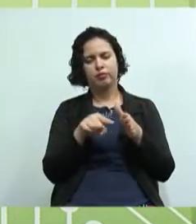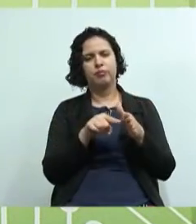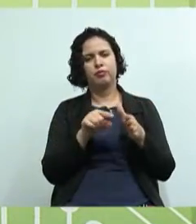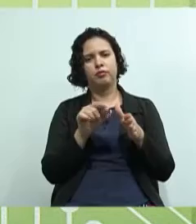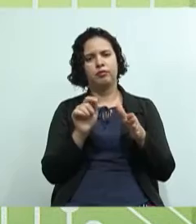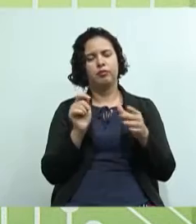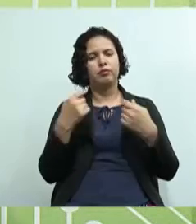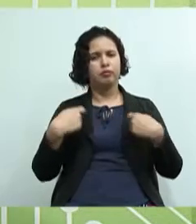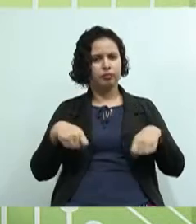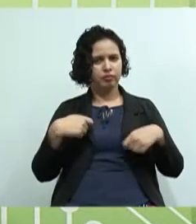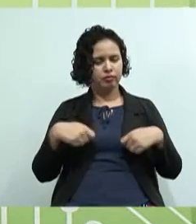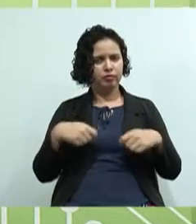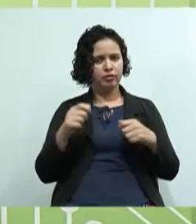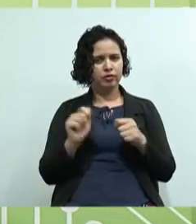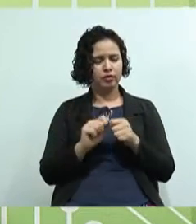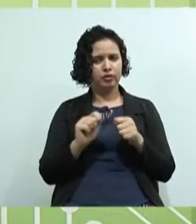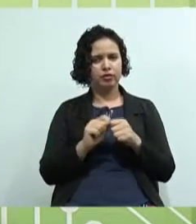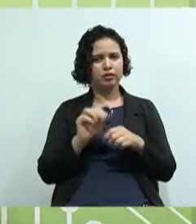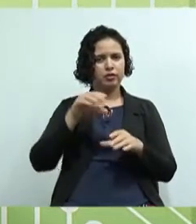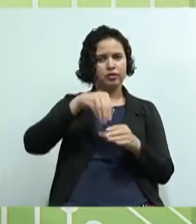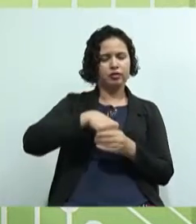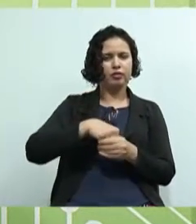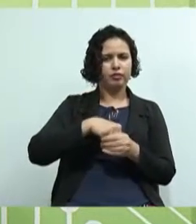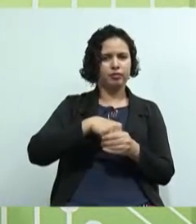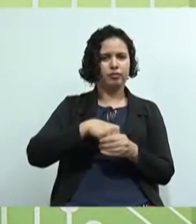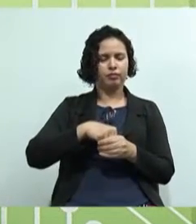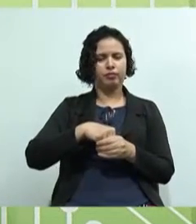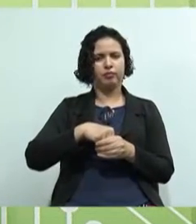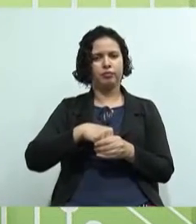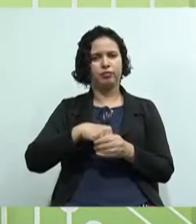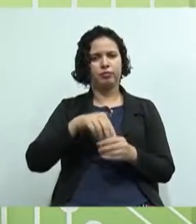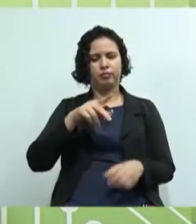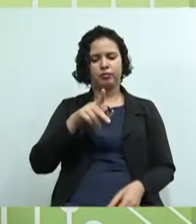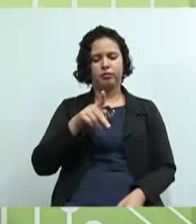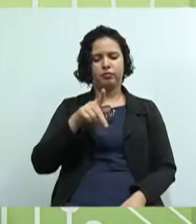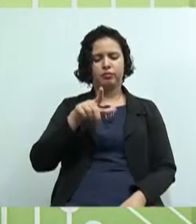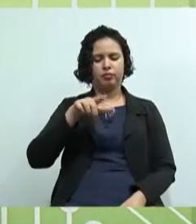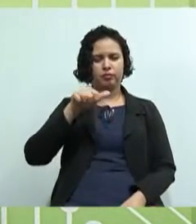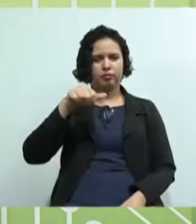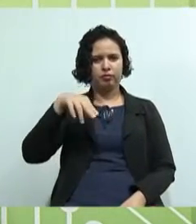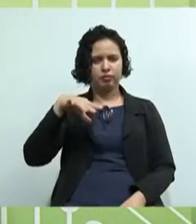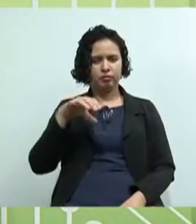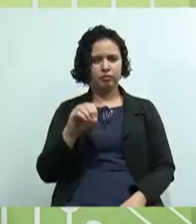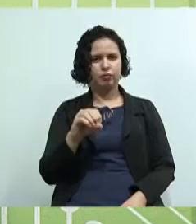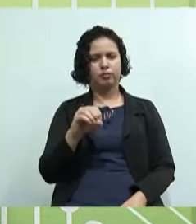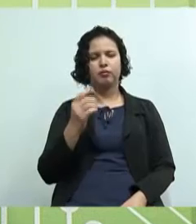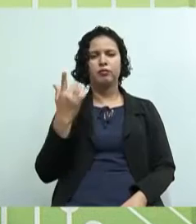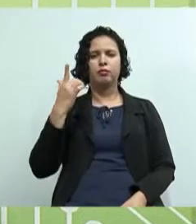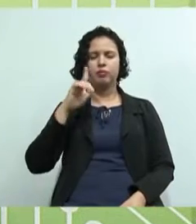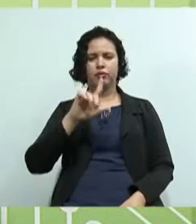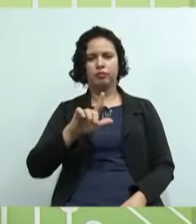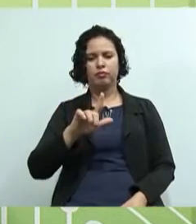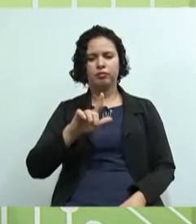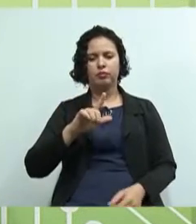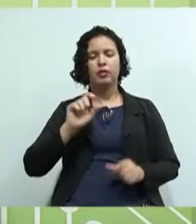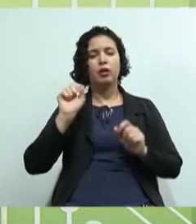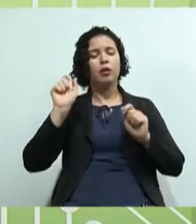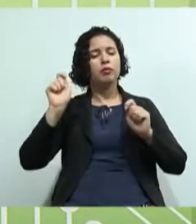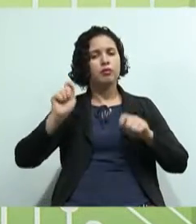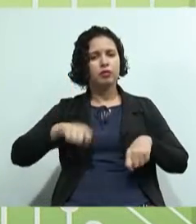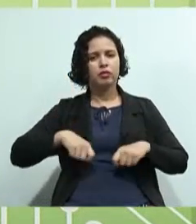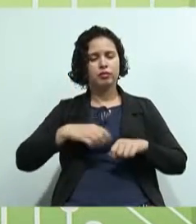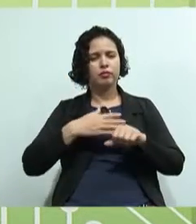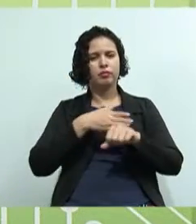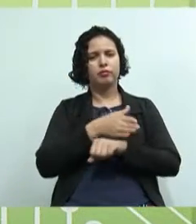você deverá acompanhar dentro do teu plano de ação para que aqueles objetivos e metas realmente sejam alcançados. E ele pode entrar em